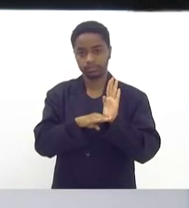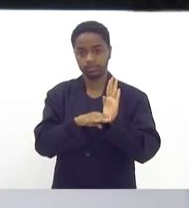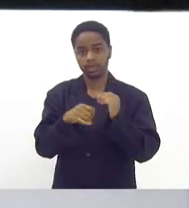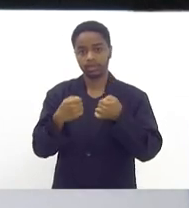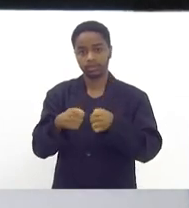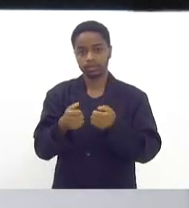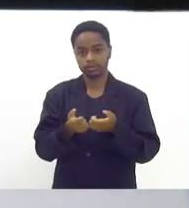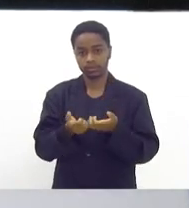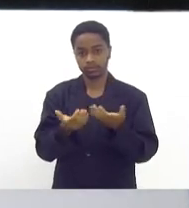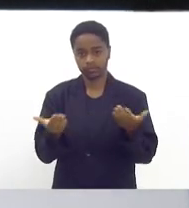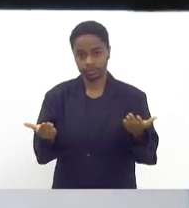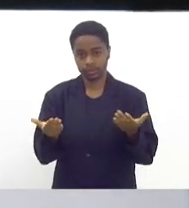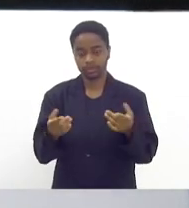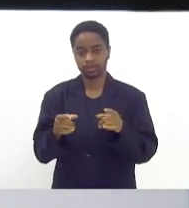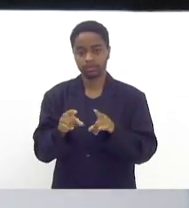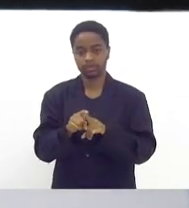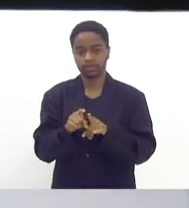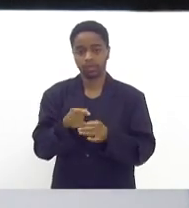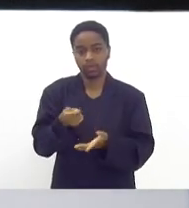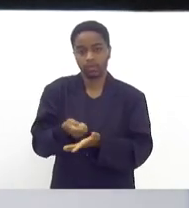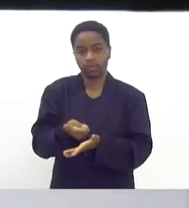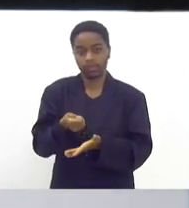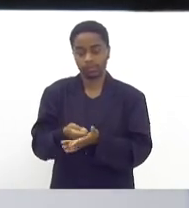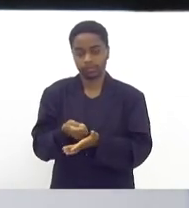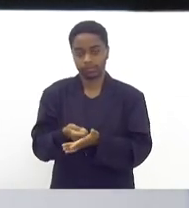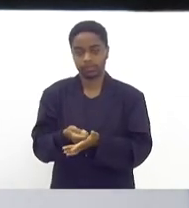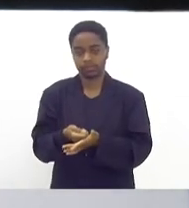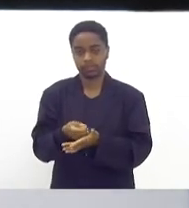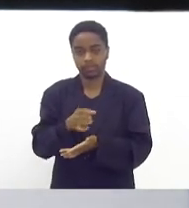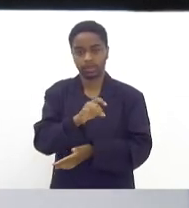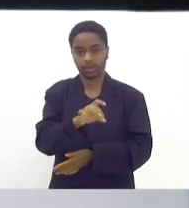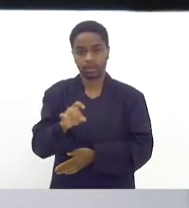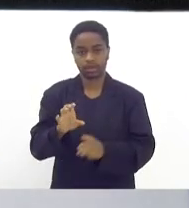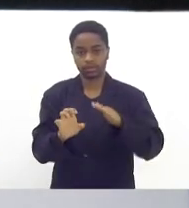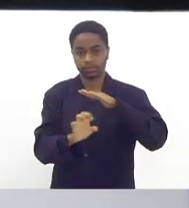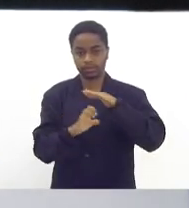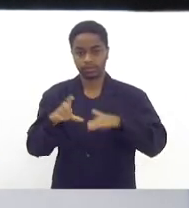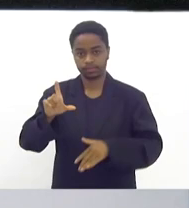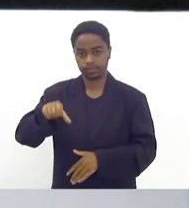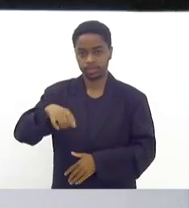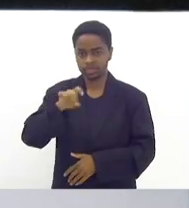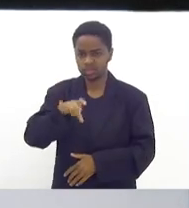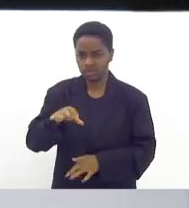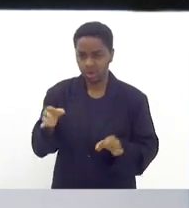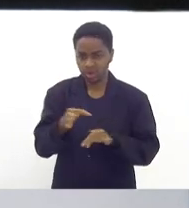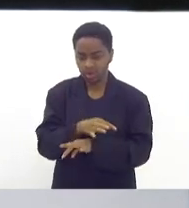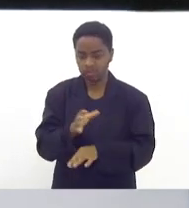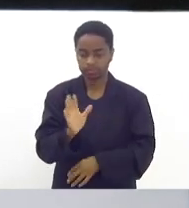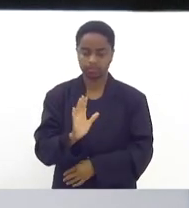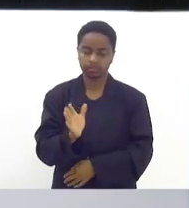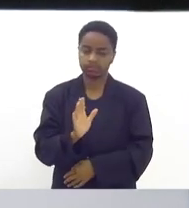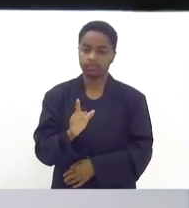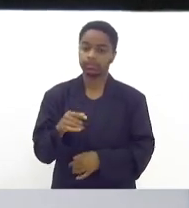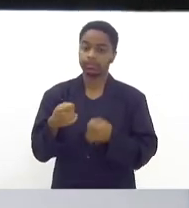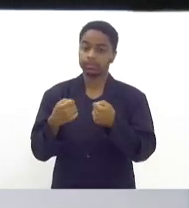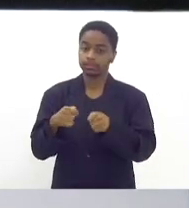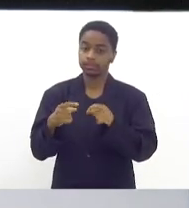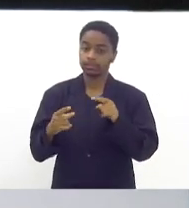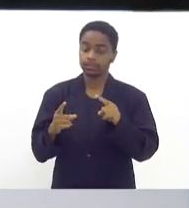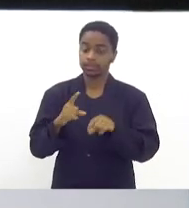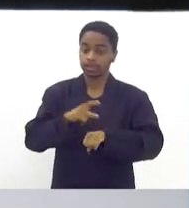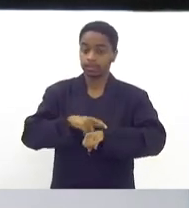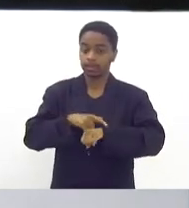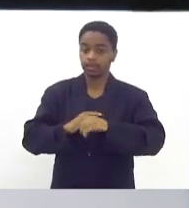ofertados a serem cobertos Obrigatoriamente para pelas operadoras mas não é só isso tem que ser no tempo